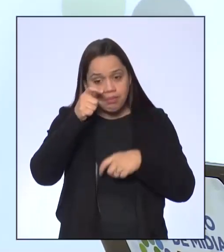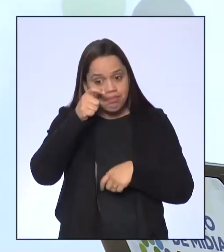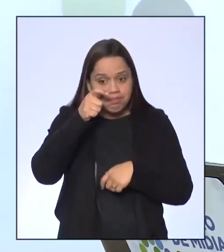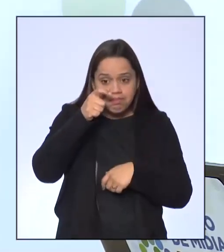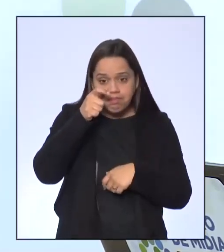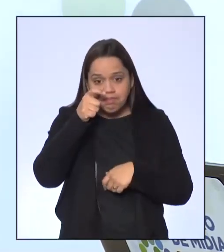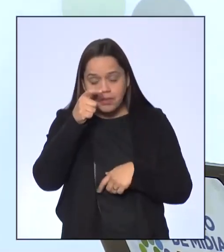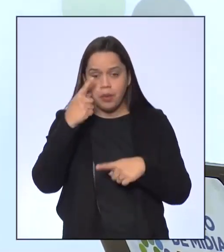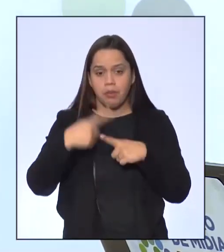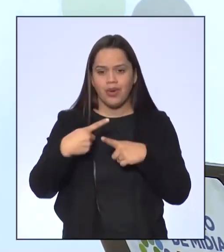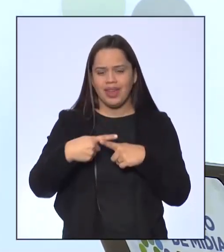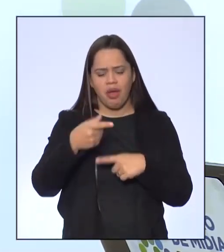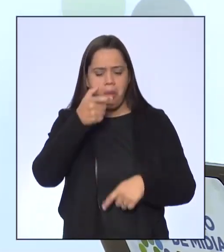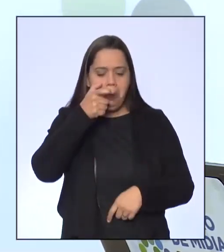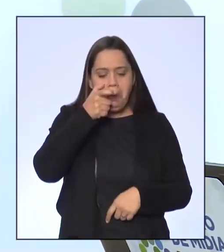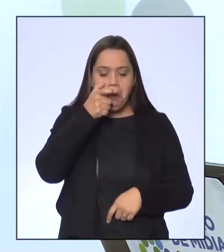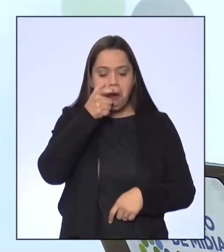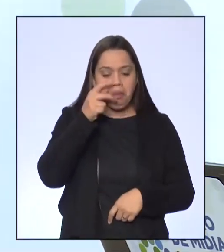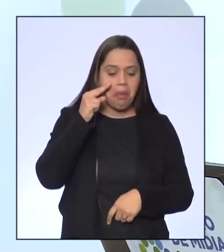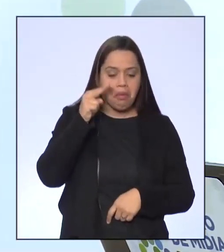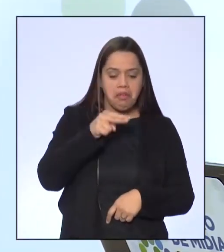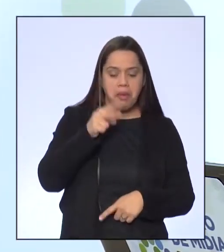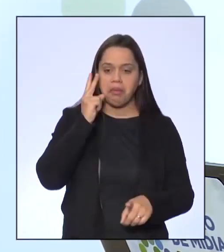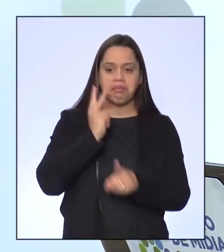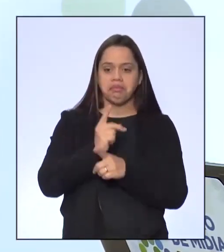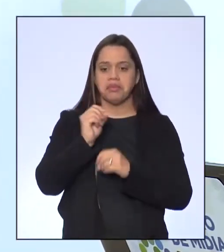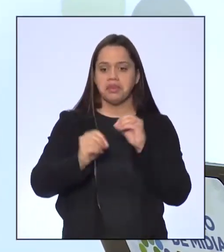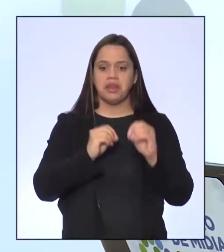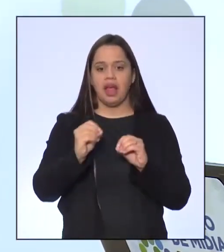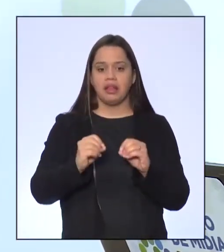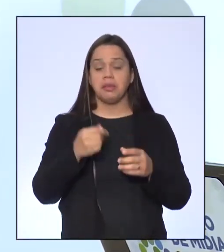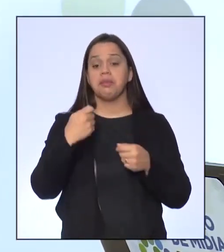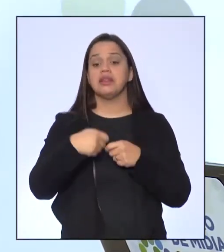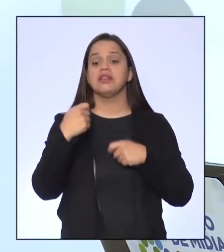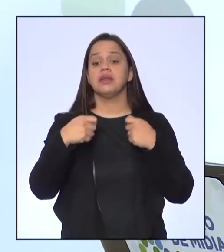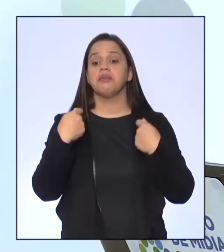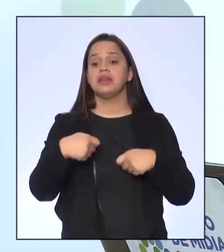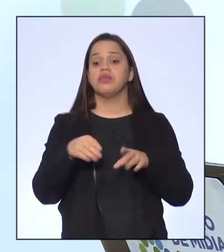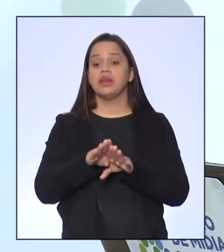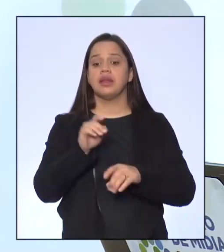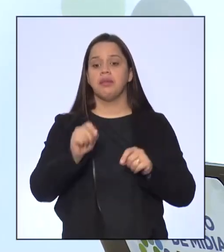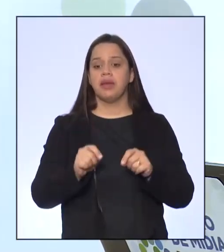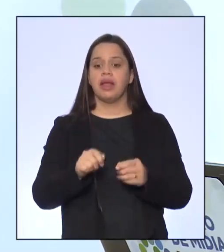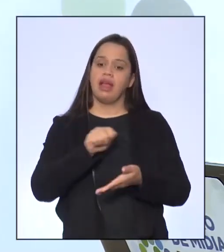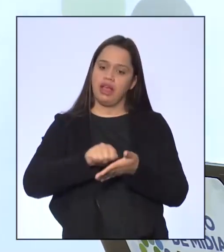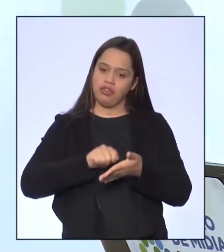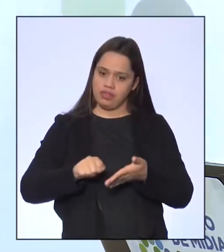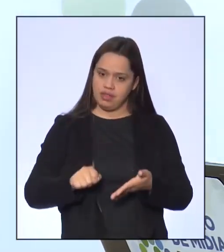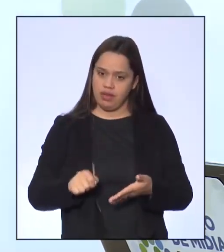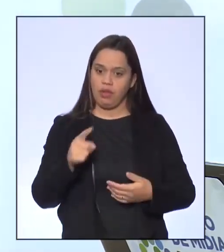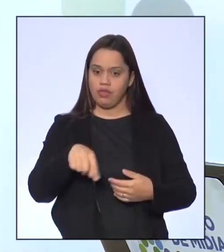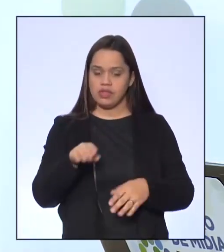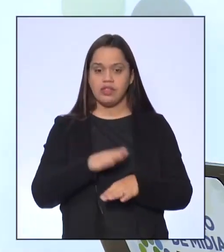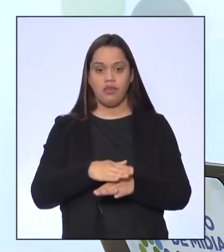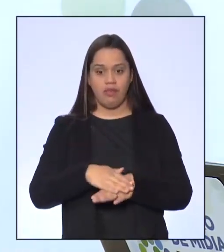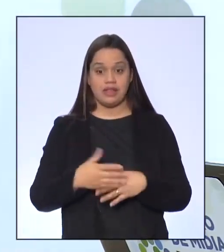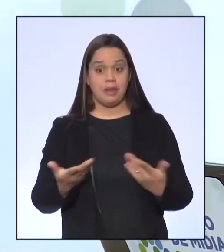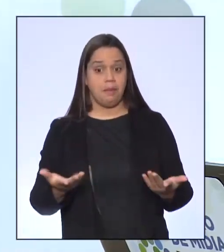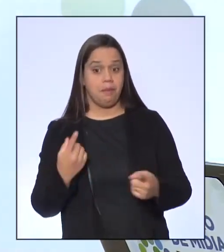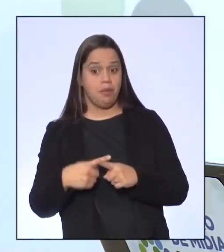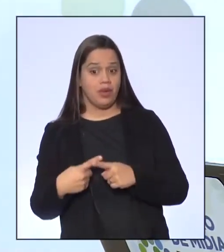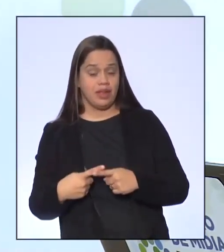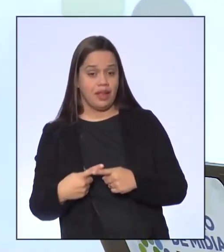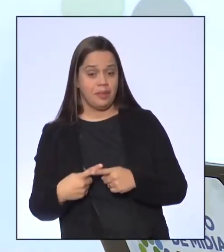observo, mas eu não identifico, né? E registrar, que é o que vocês vão fazer. Como eu falei, em casa tem